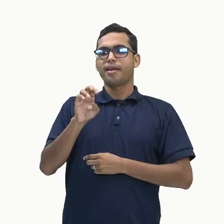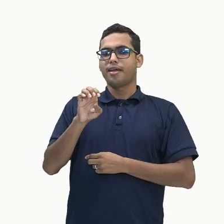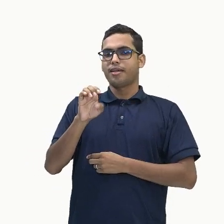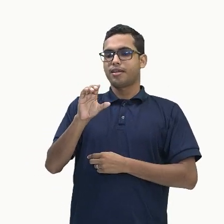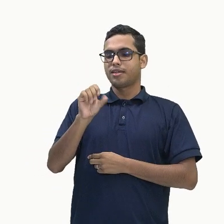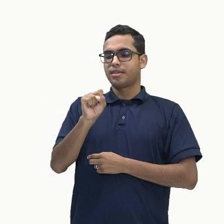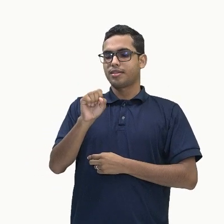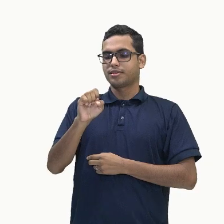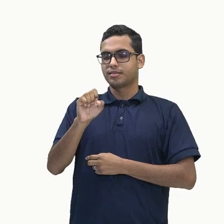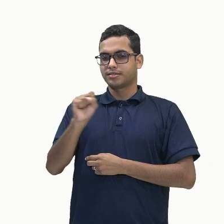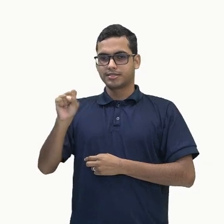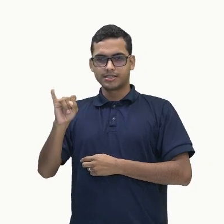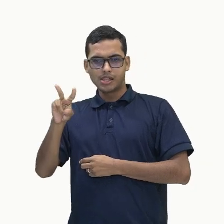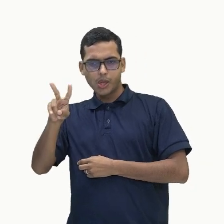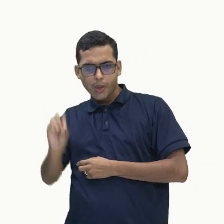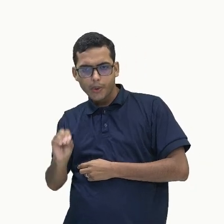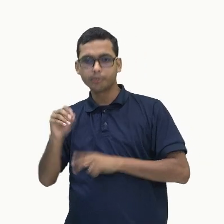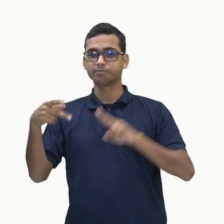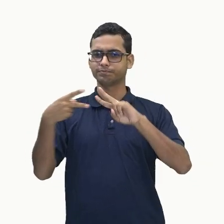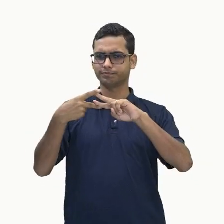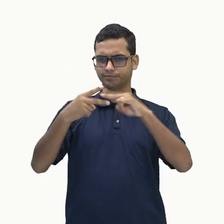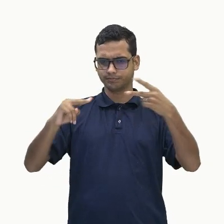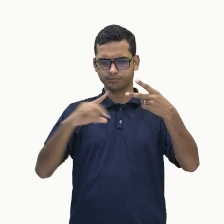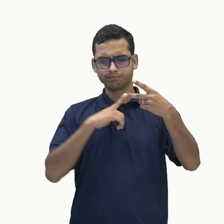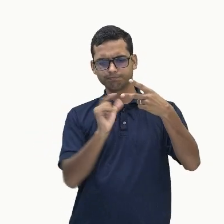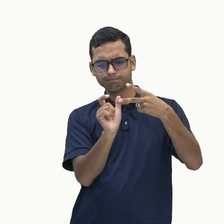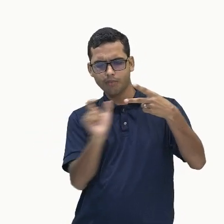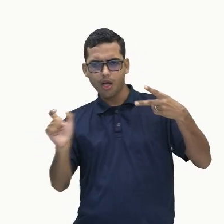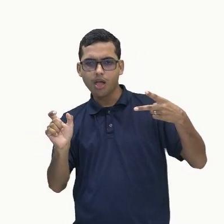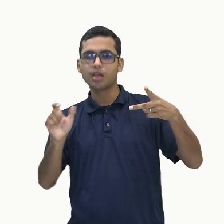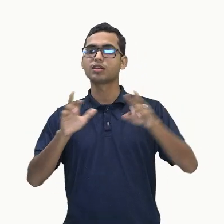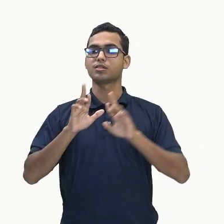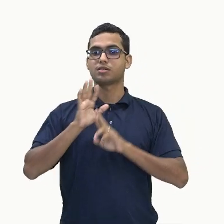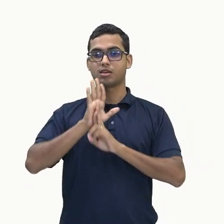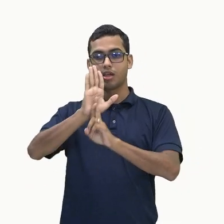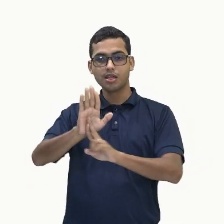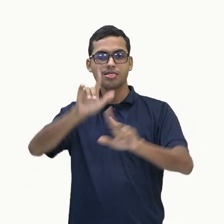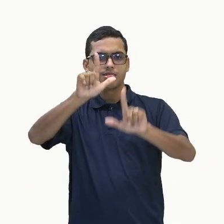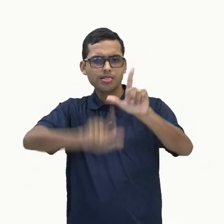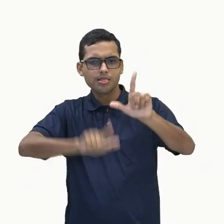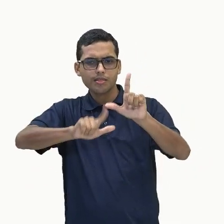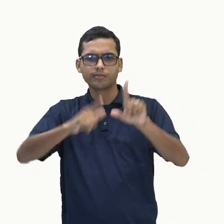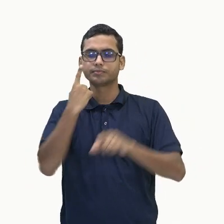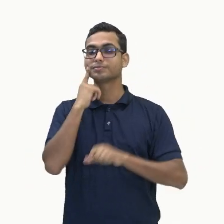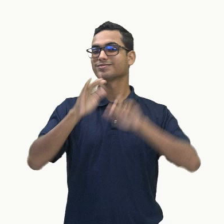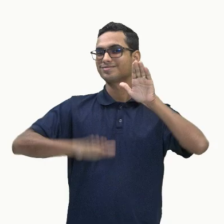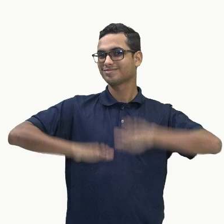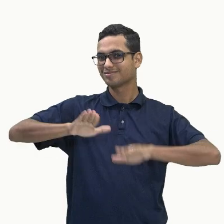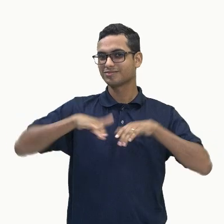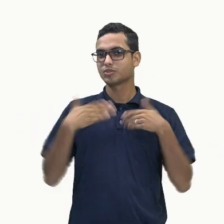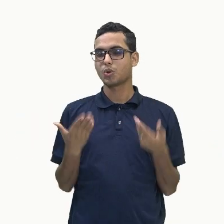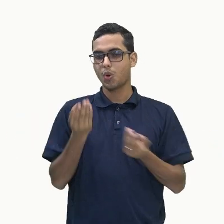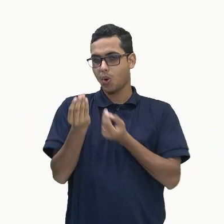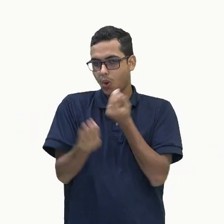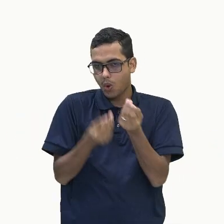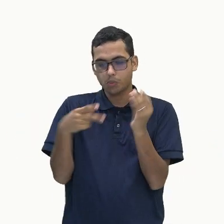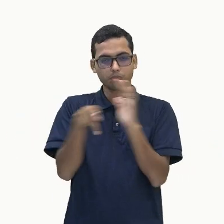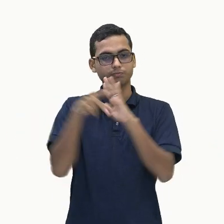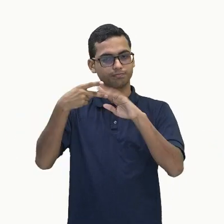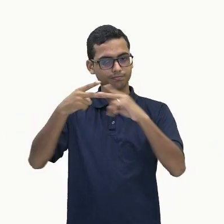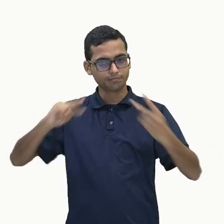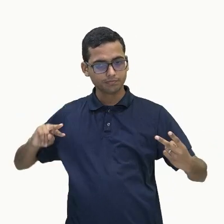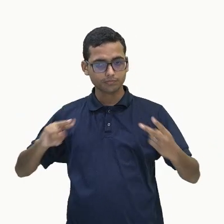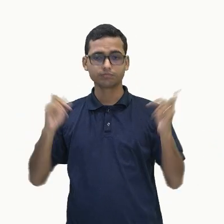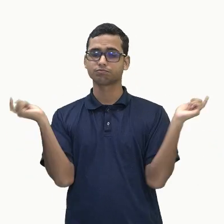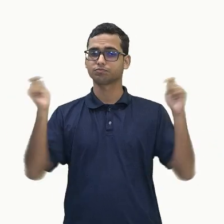da genética, esses genes eles são representados por letras. Essas letras, dependendo da manifestação desse gene,